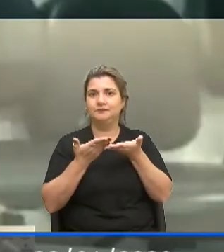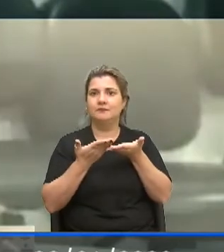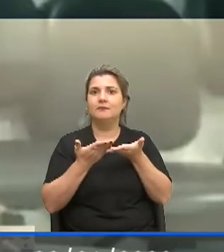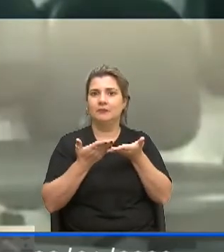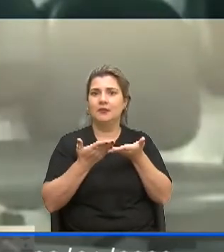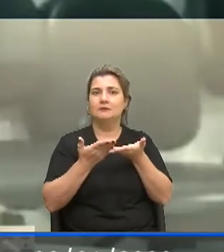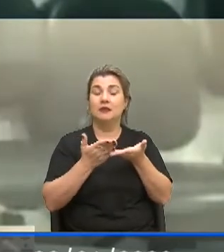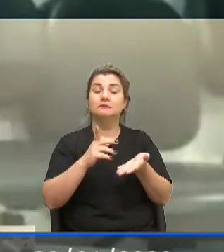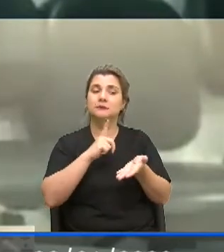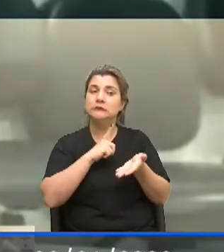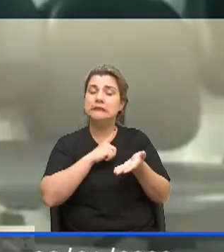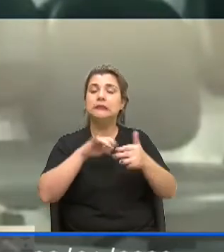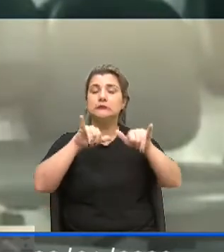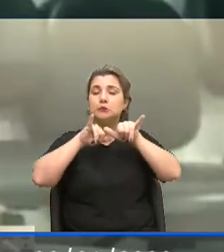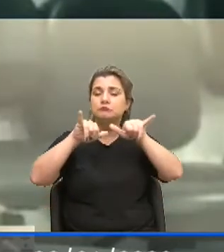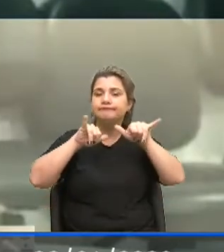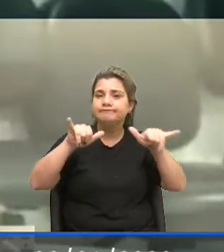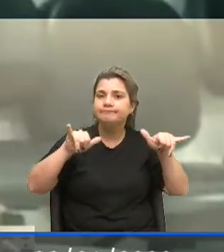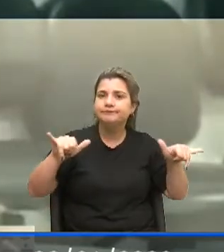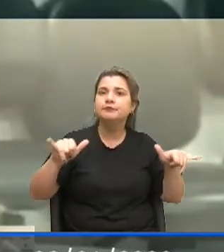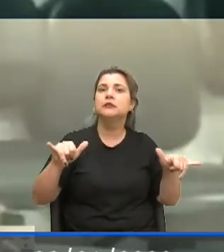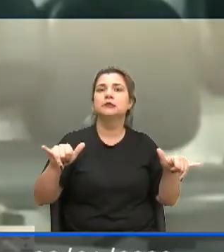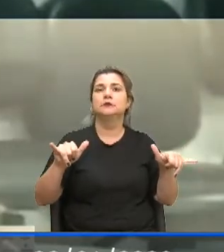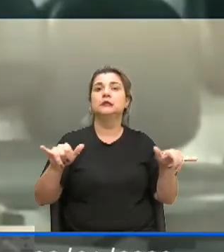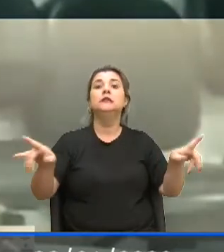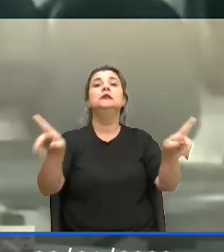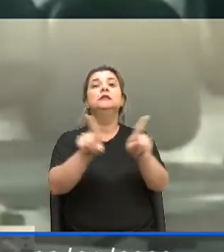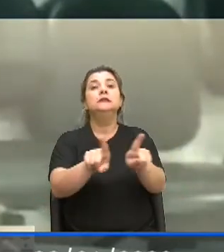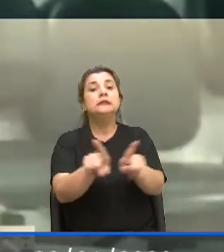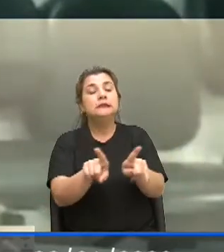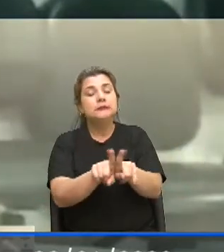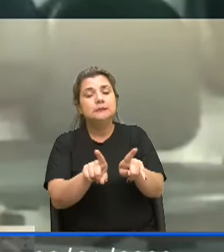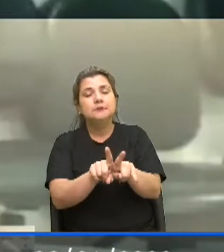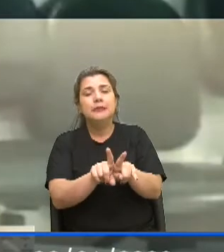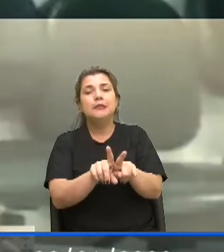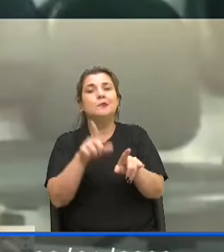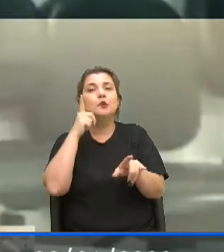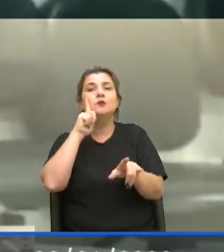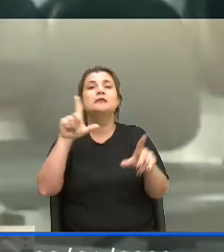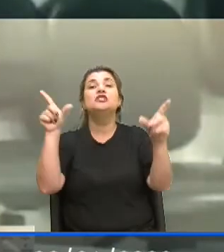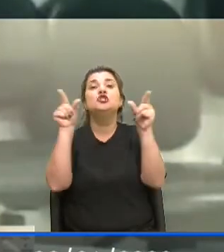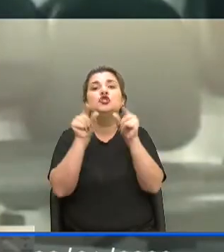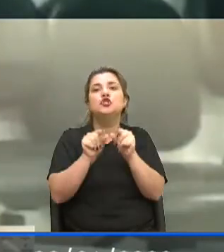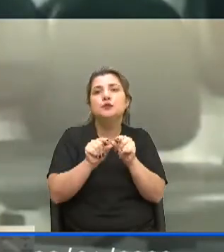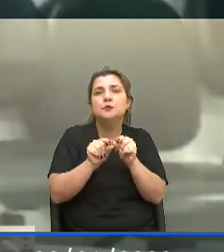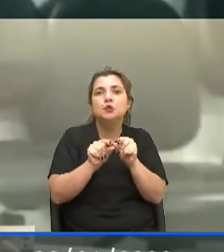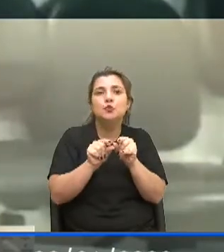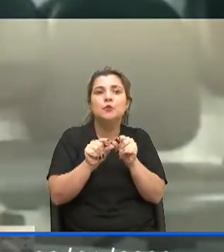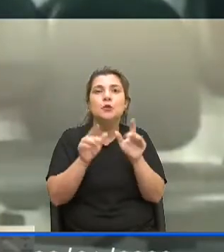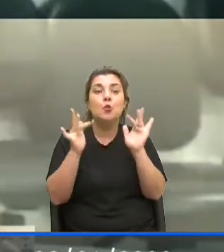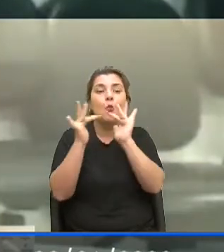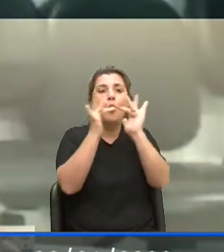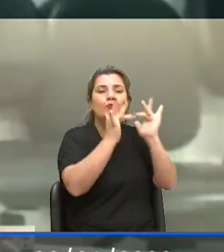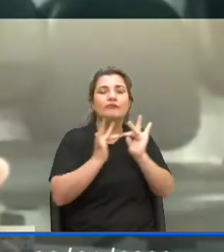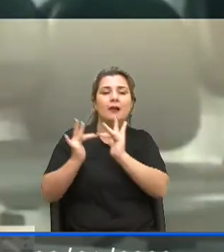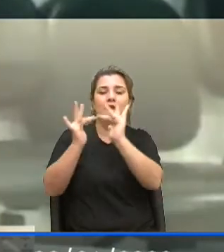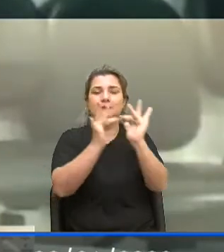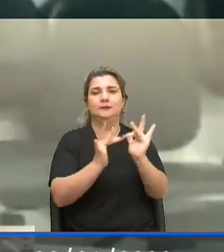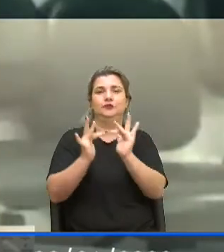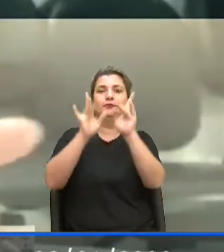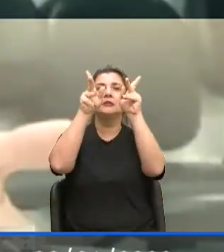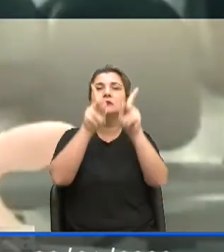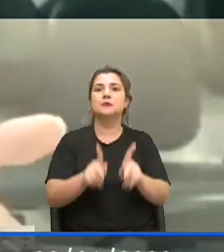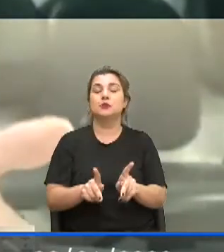em fases, né? Também para poder minimizar, né, o contato físico entre as pessoas e também para